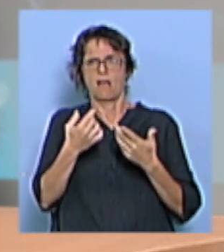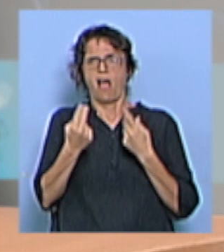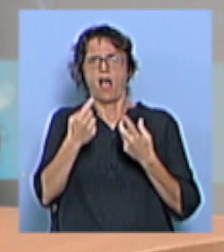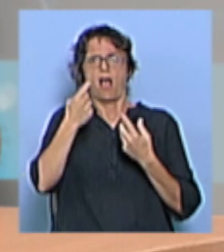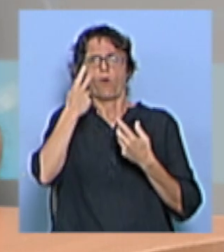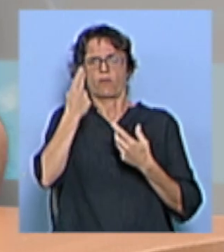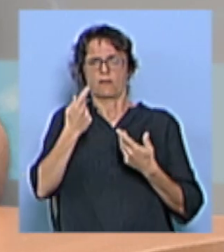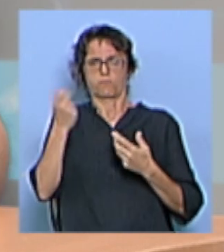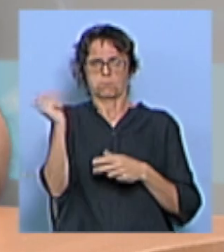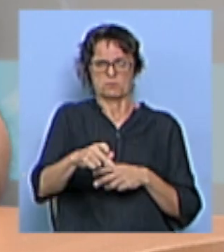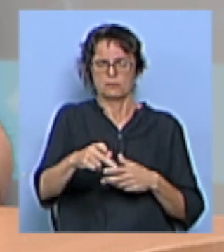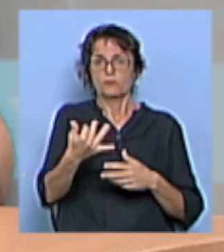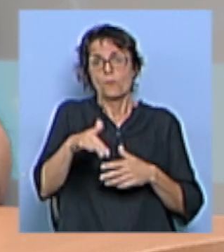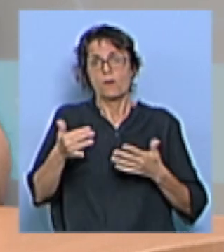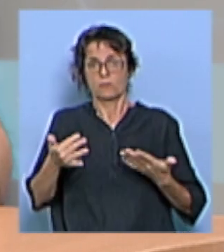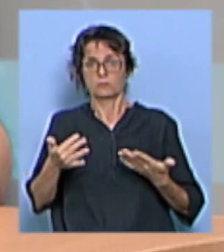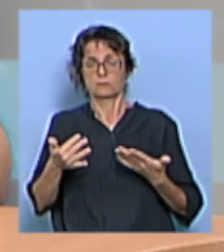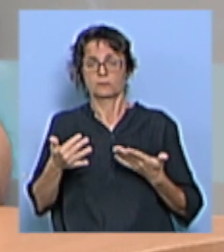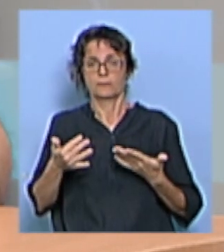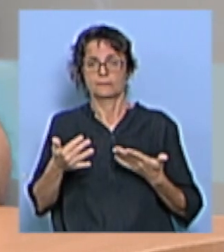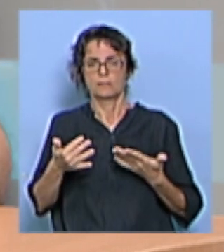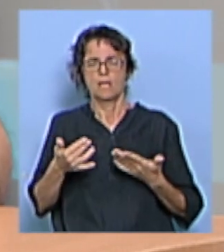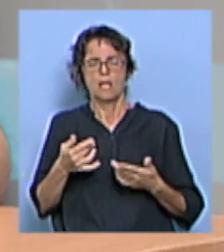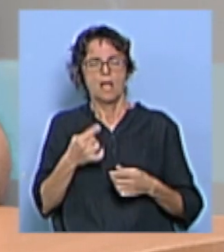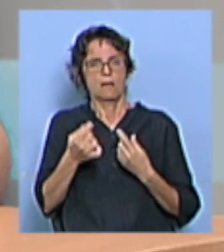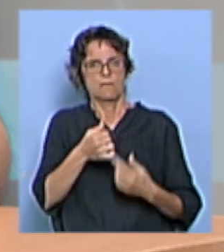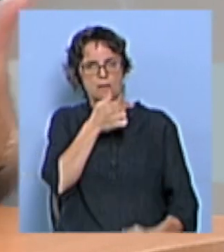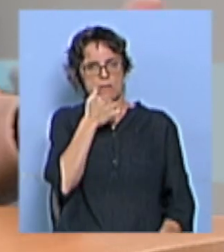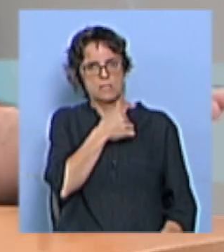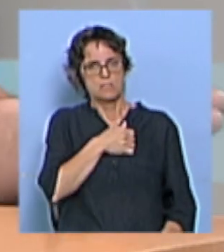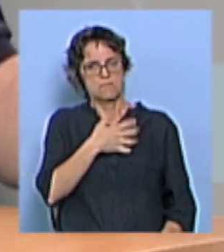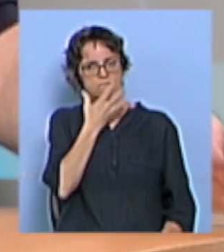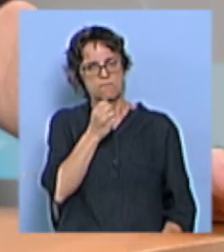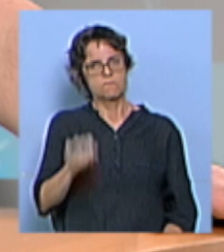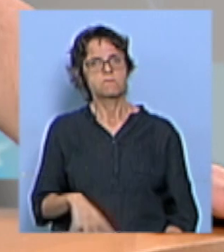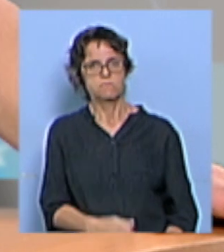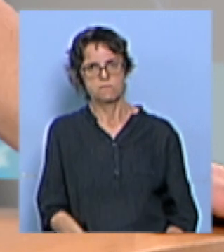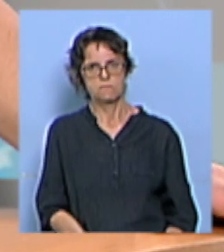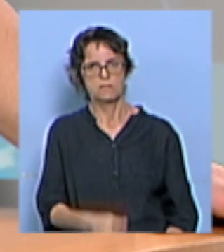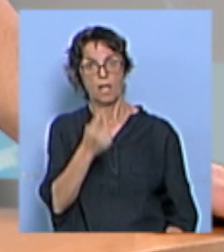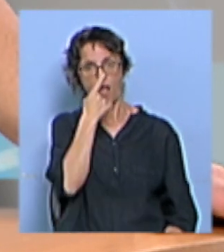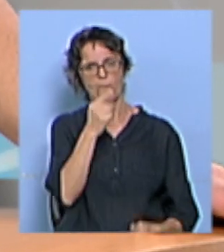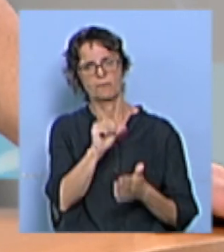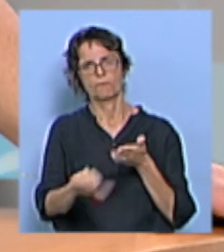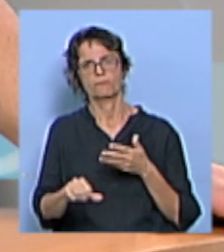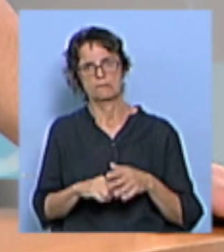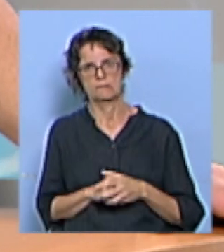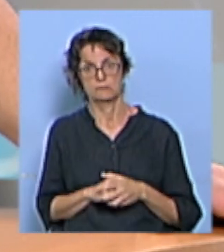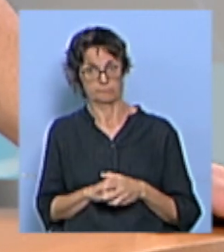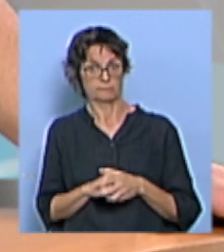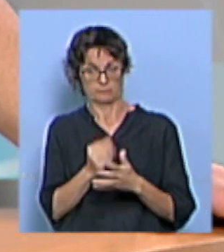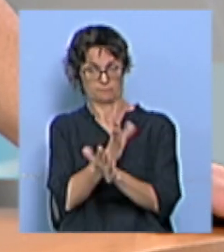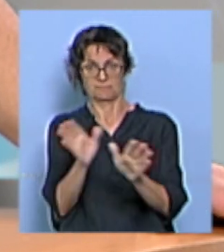por qualquer motivo. E a gente pode perder a paciência, digamos assim, e querer desistir. E nessas alturas